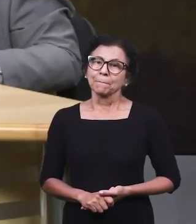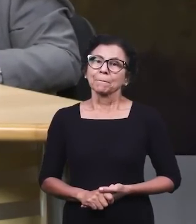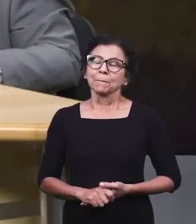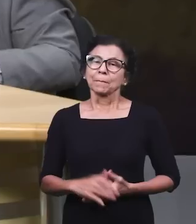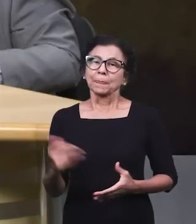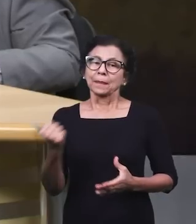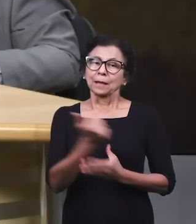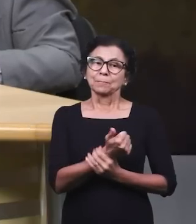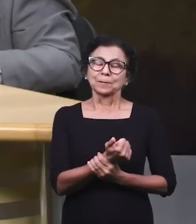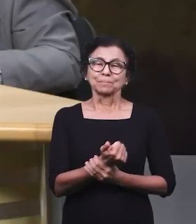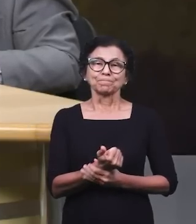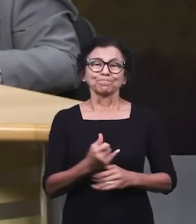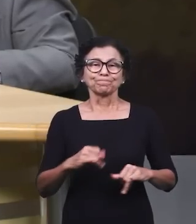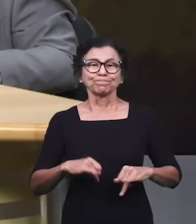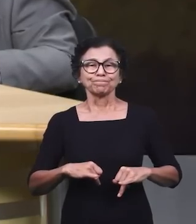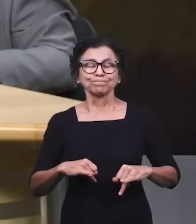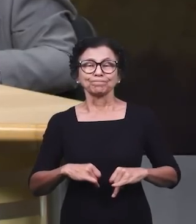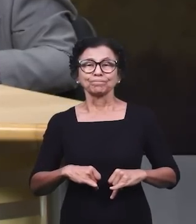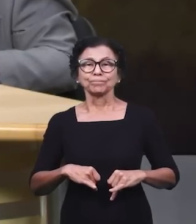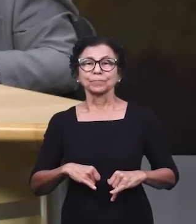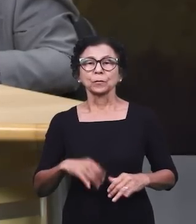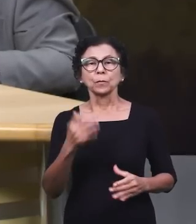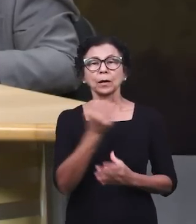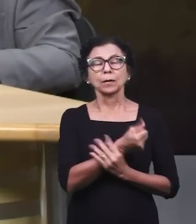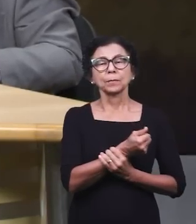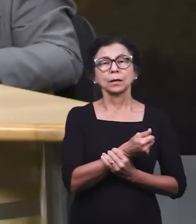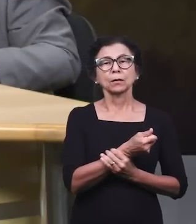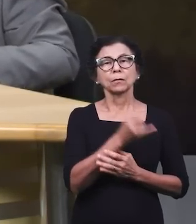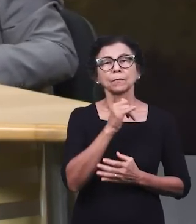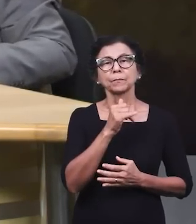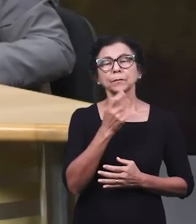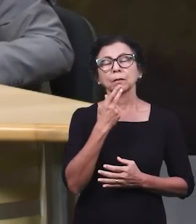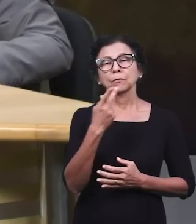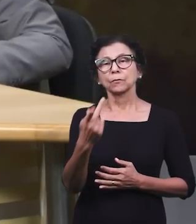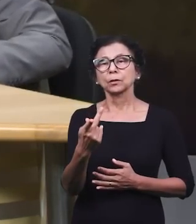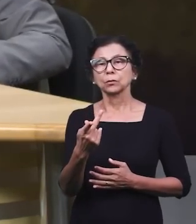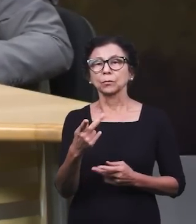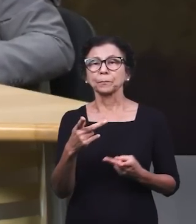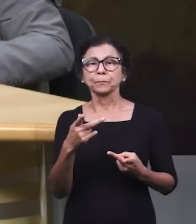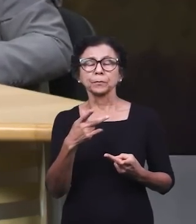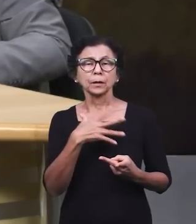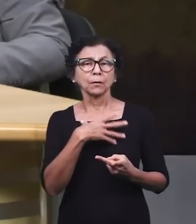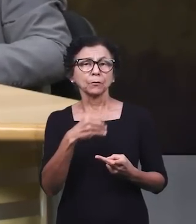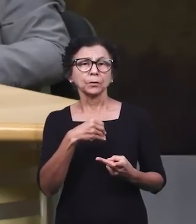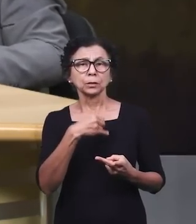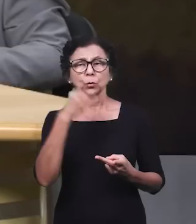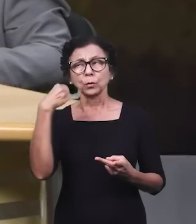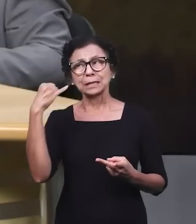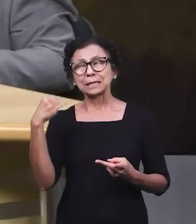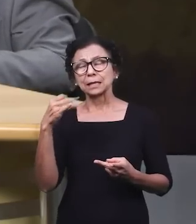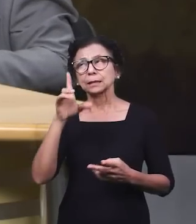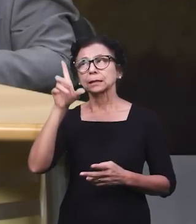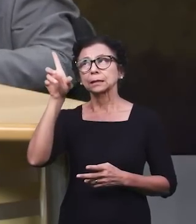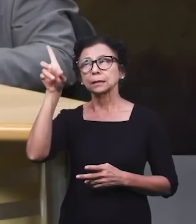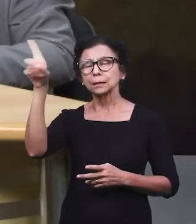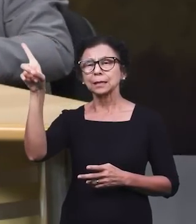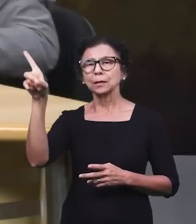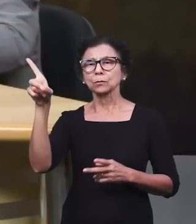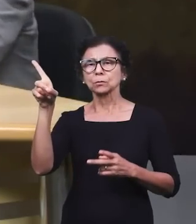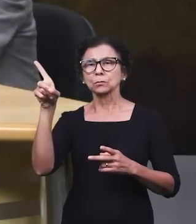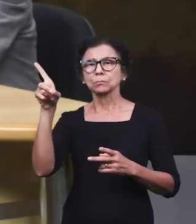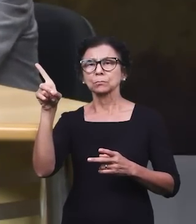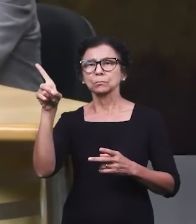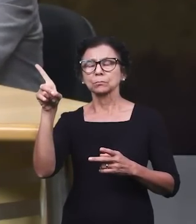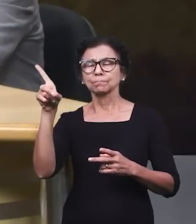Deus proverá para si o cordeiro. Né? Mas, Wallace, você... Obediência se ensina, Obediência, né? Se ensina. Pronto, essa é a expressão. E